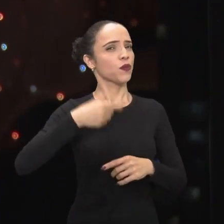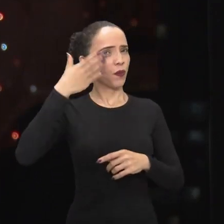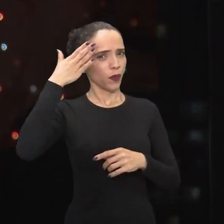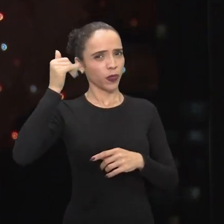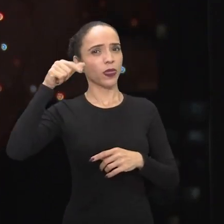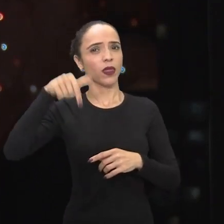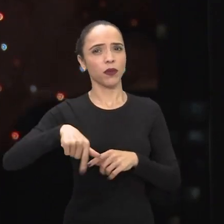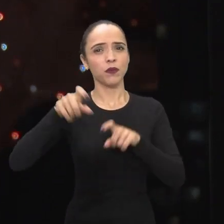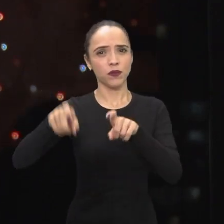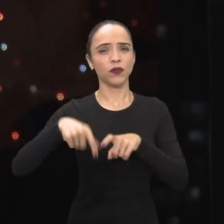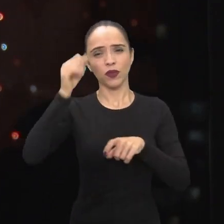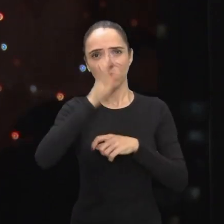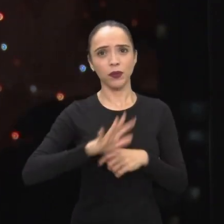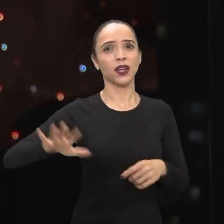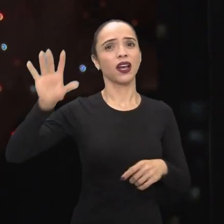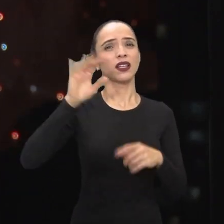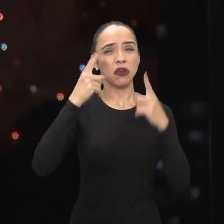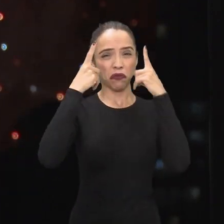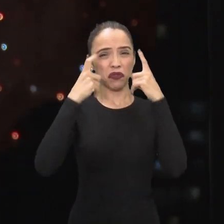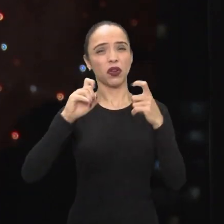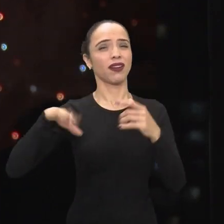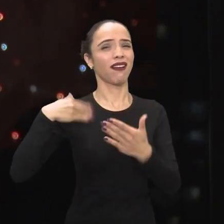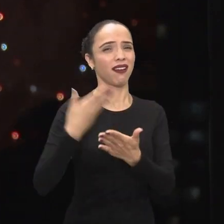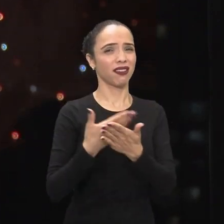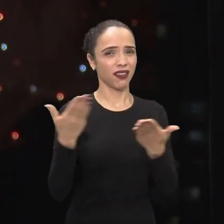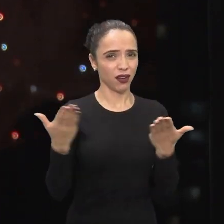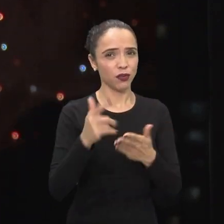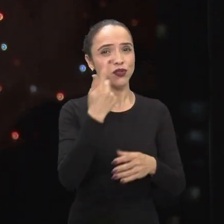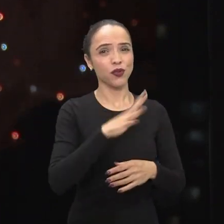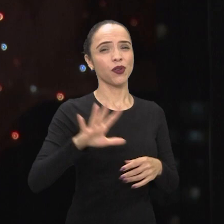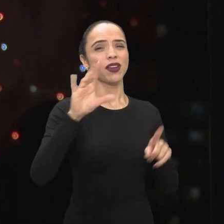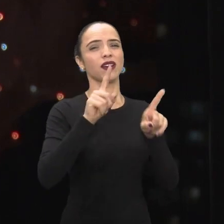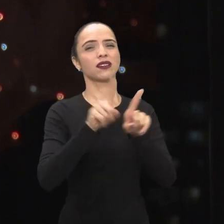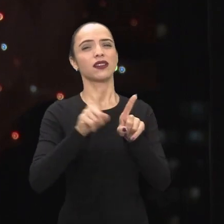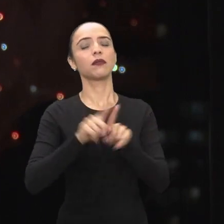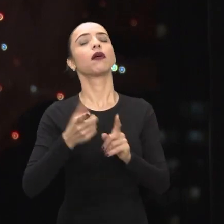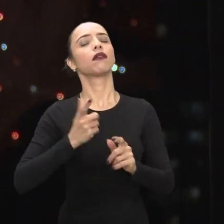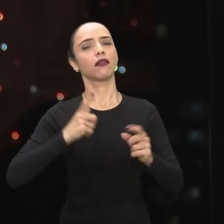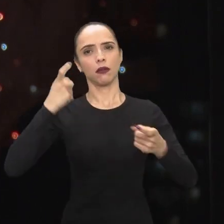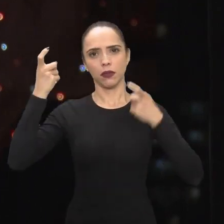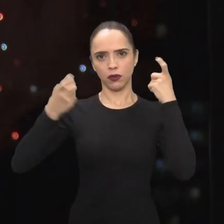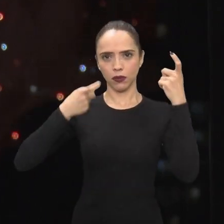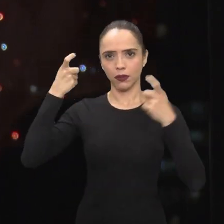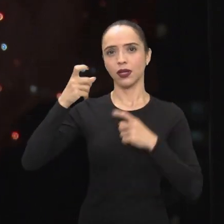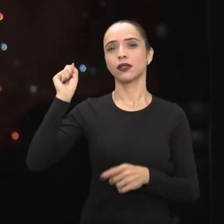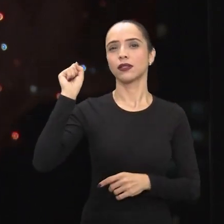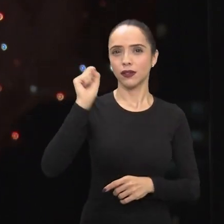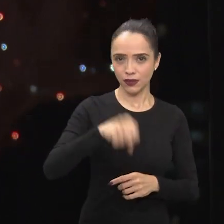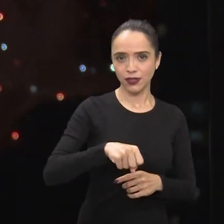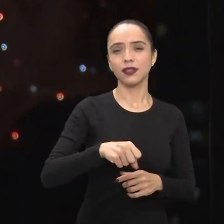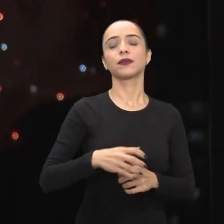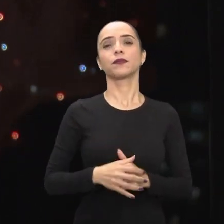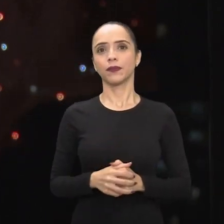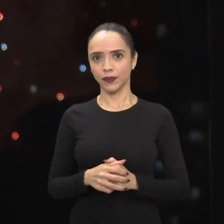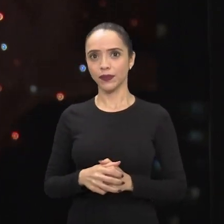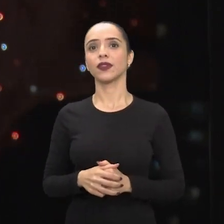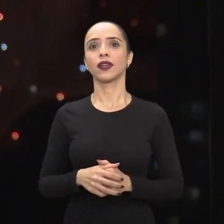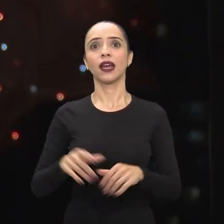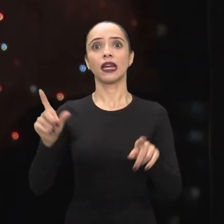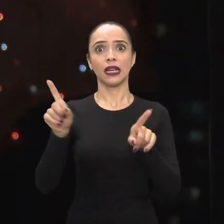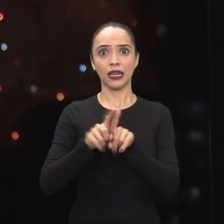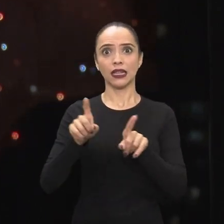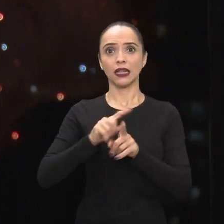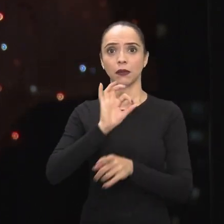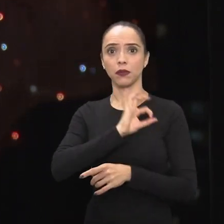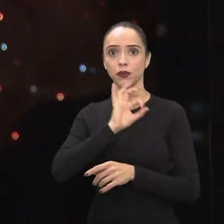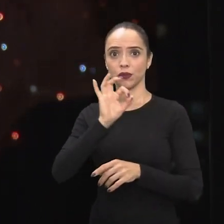o campo no Brasil sempre foi violento em Goiás foi violento e no entanto a essa preocupação né com instrução de Patrulhas